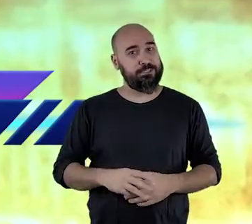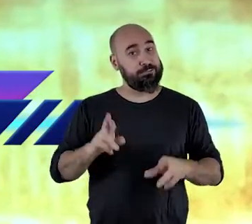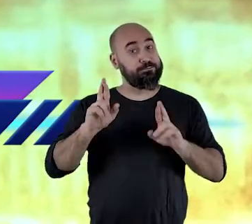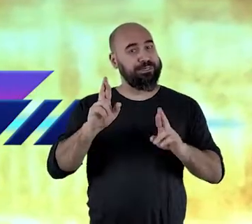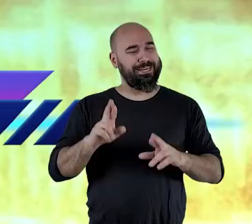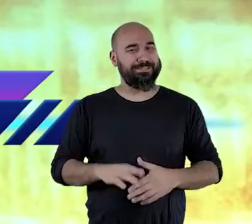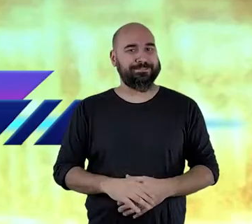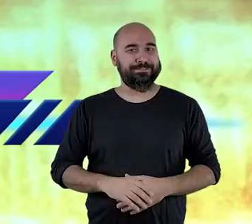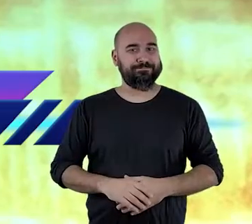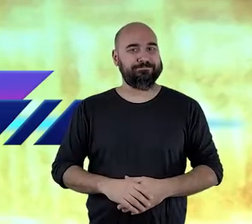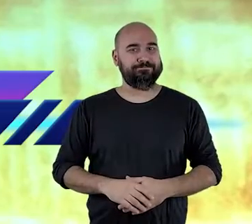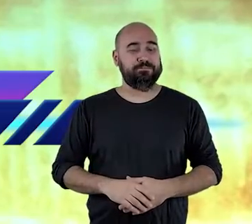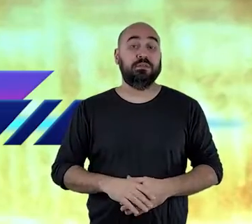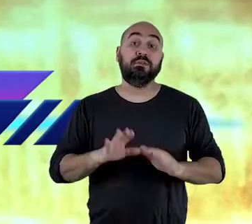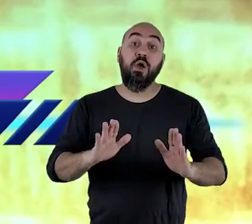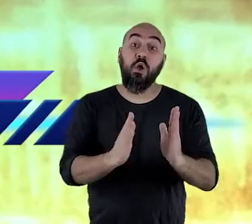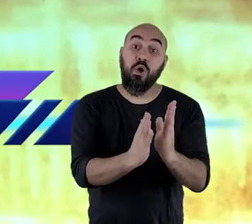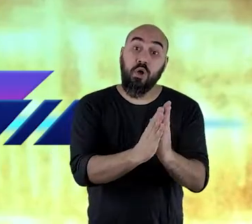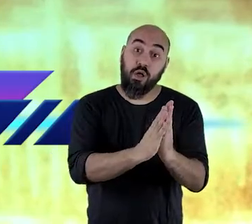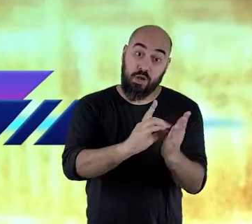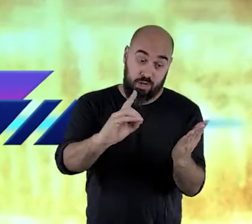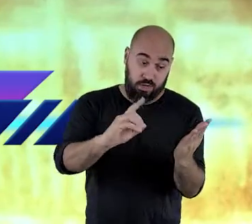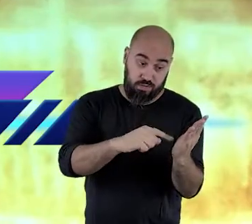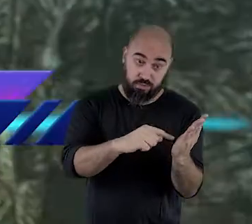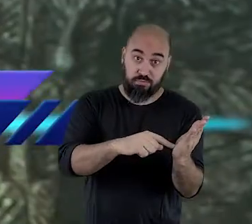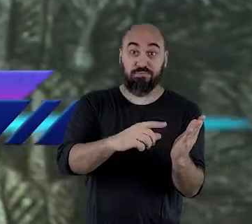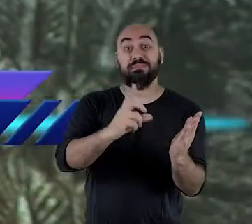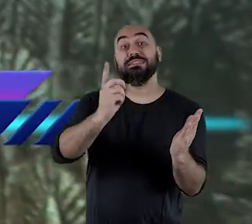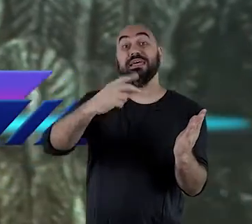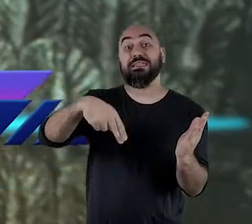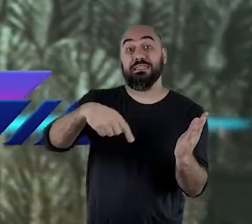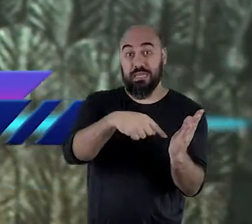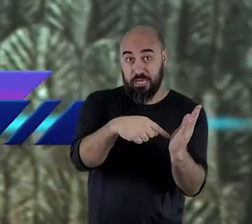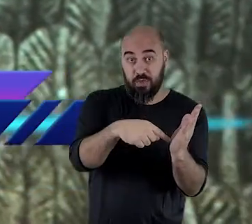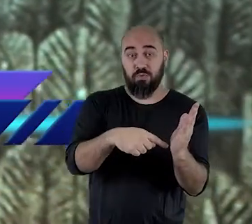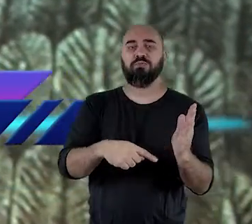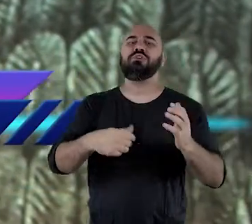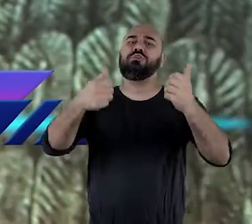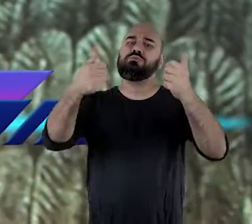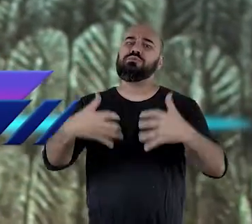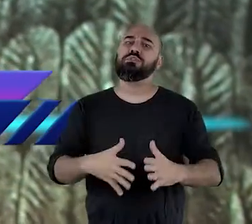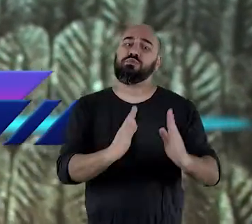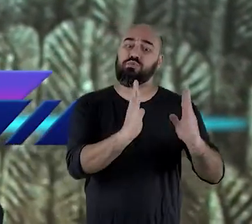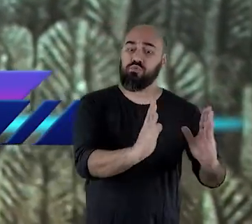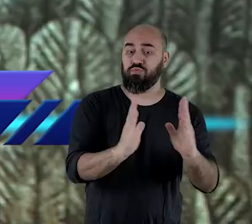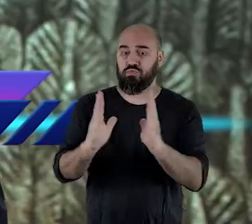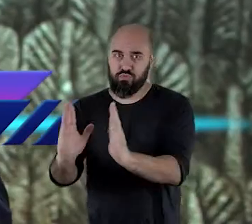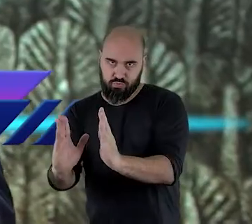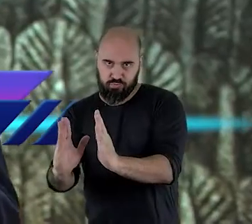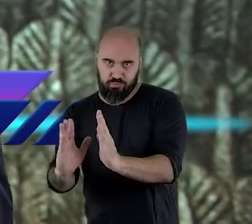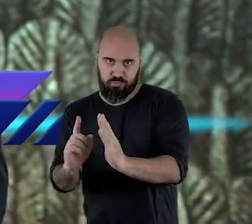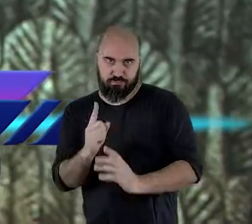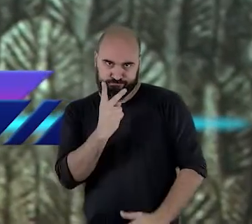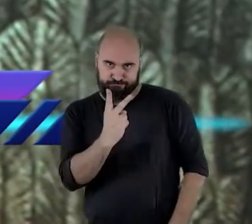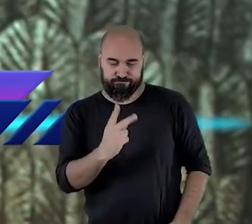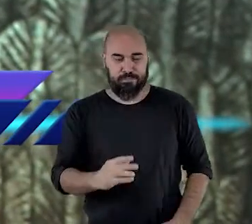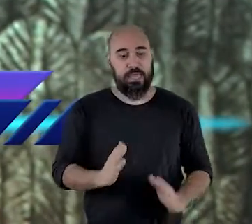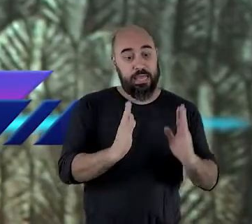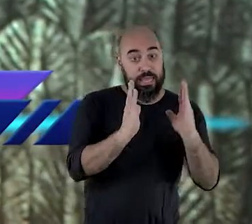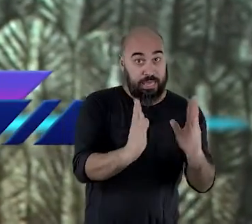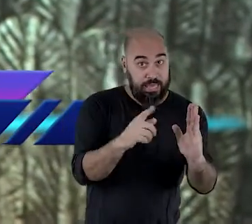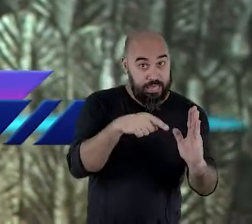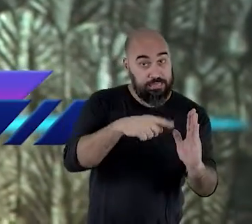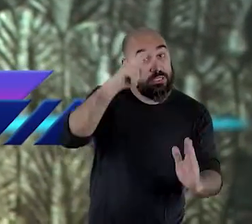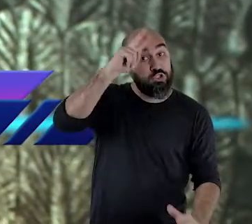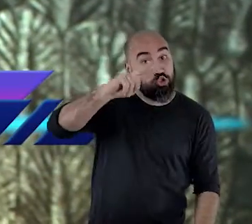e a parte histórica. Jesus, quando esteve aqui na terra, ele